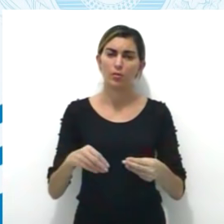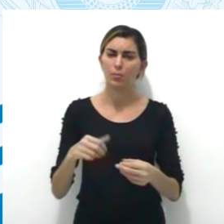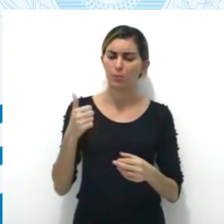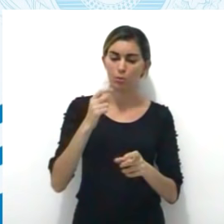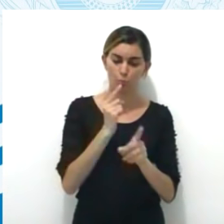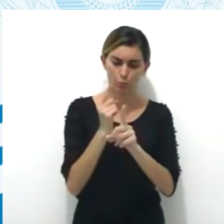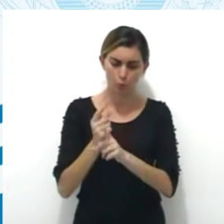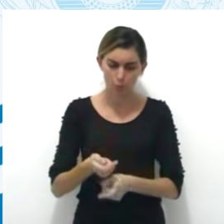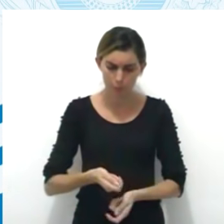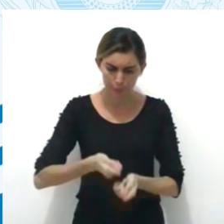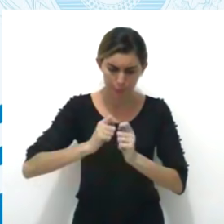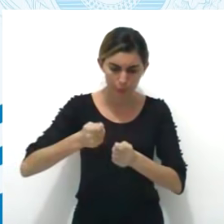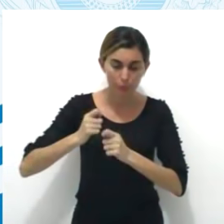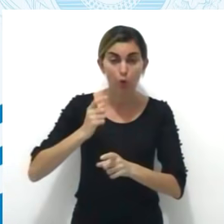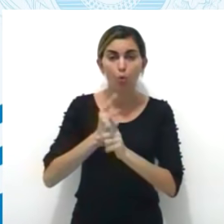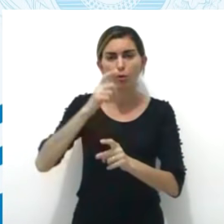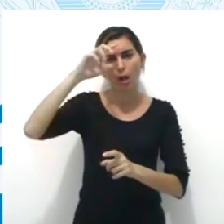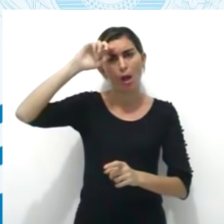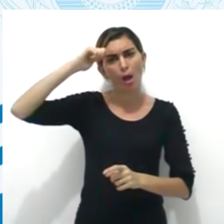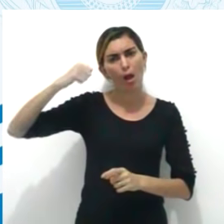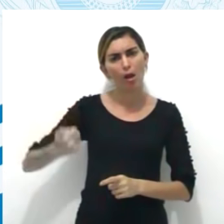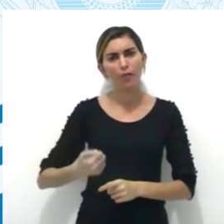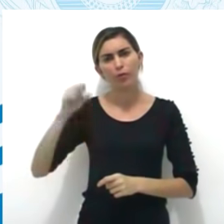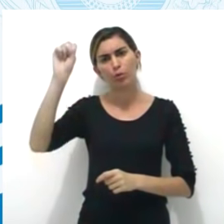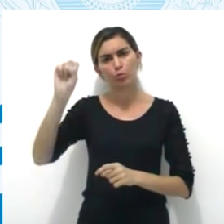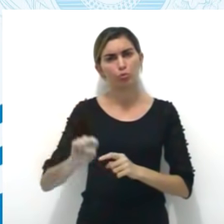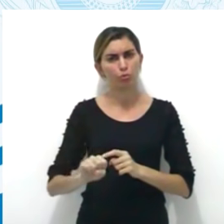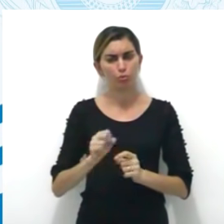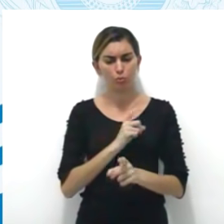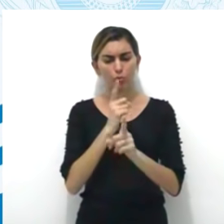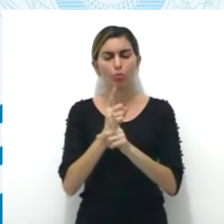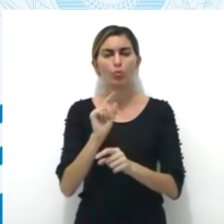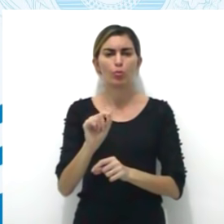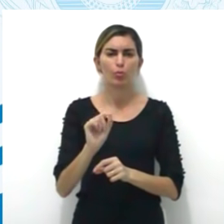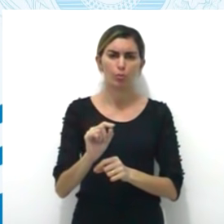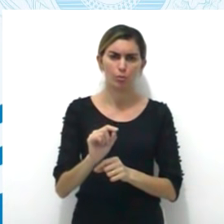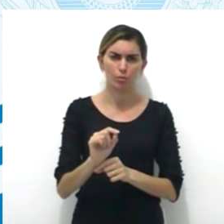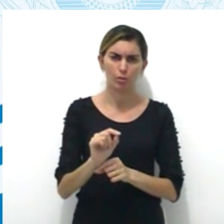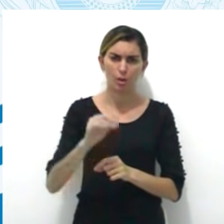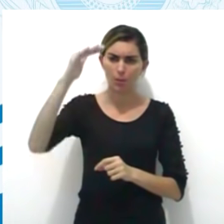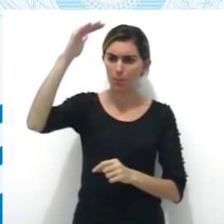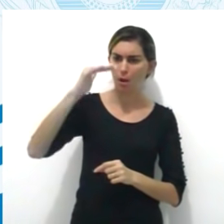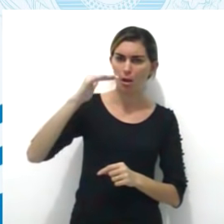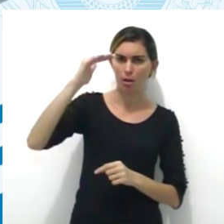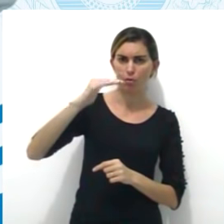hominídeos foram encontrados na África do Sul. Eles eram o quê? Baixa